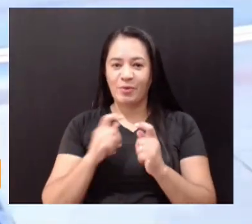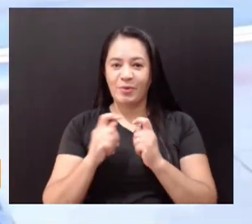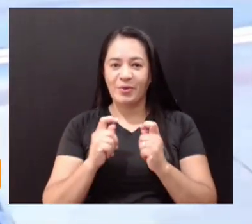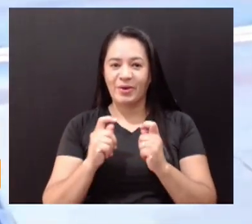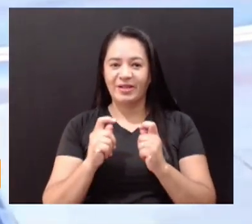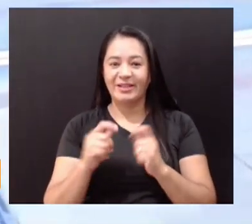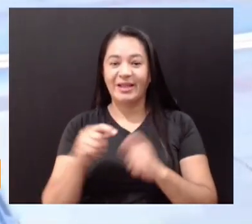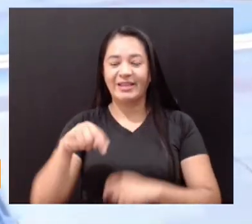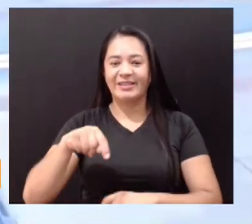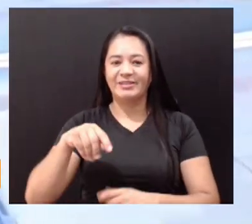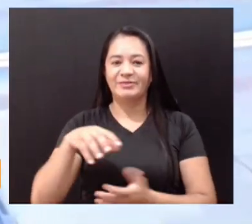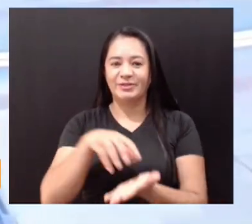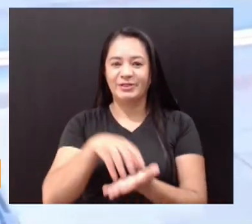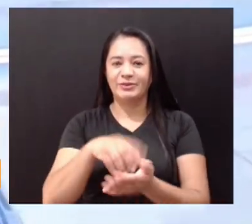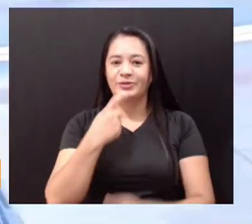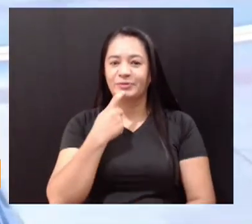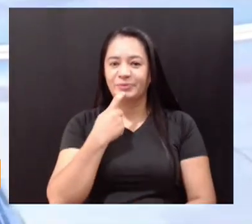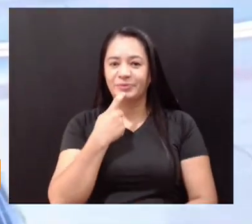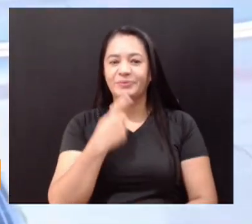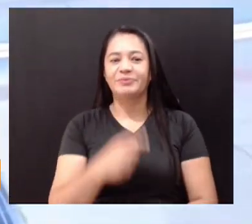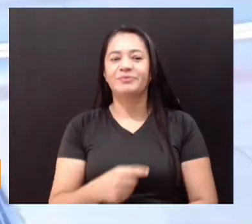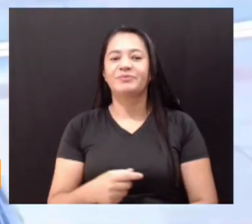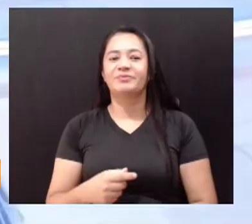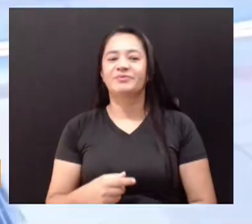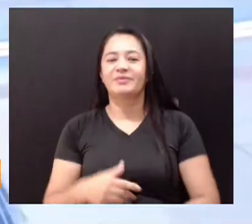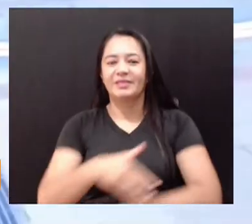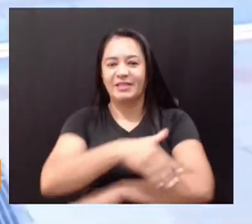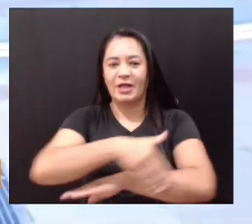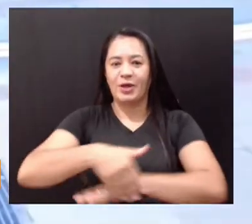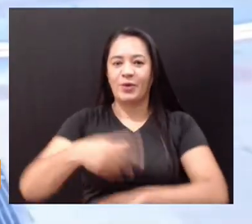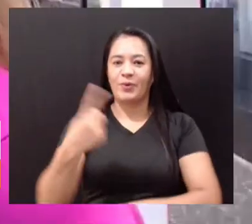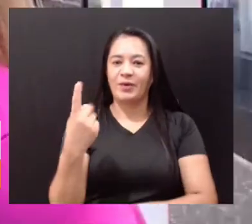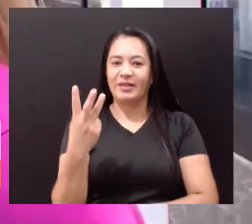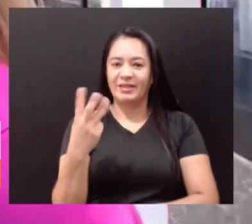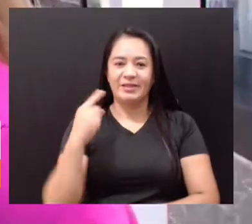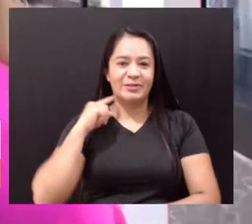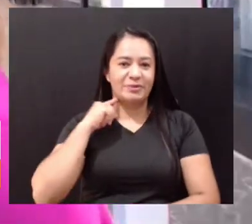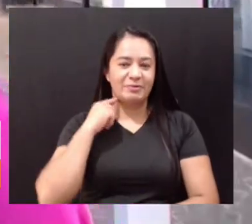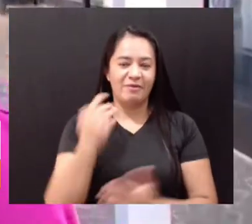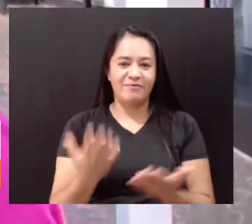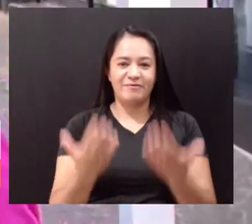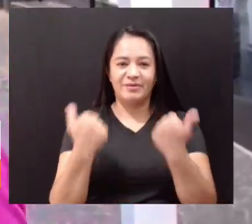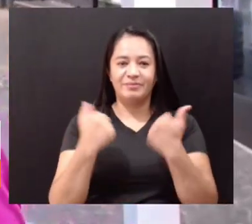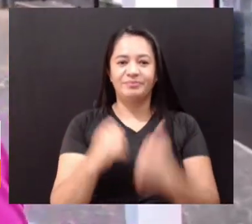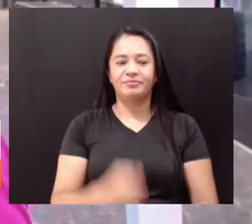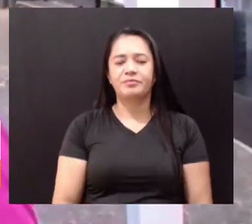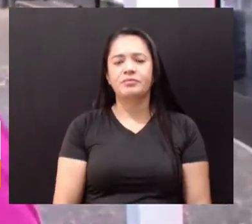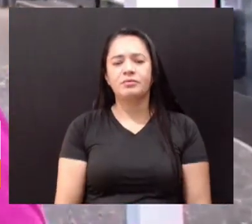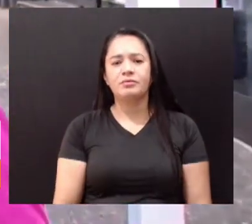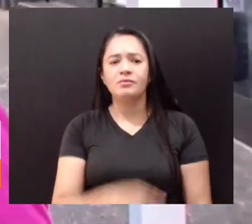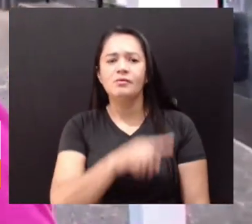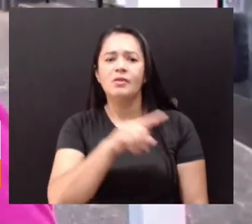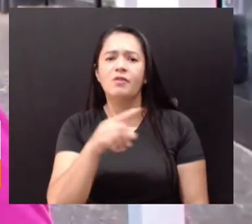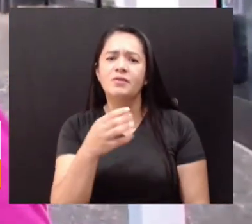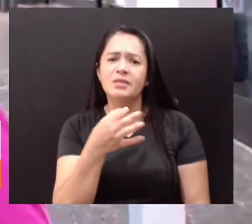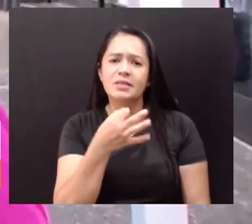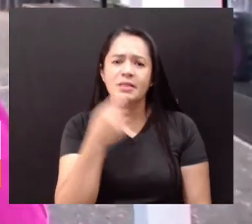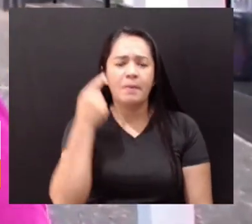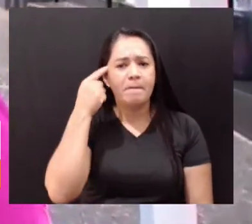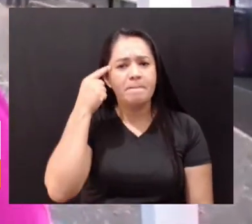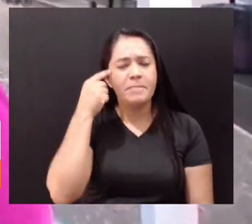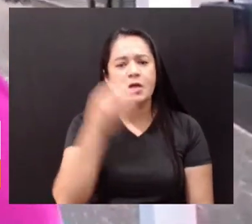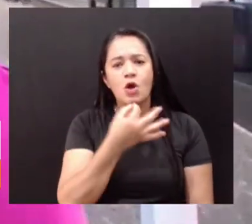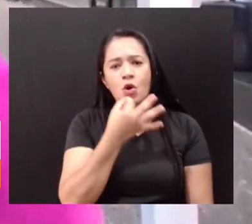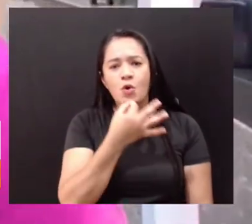no centro de Campinas, na rua 13 de Maio. Vamos conferir. O que você pensa, né, sobre aqueles adultos